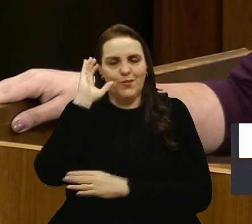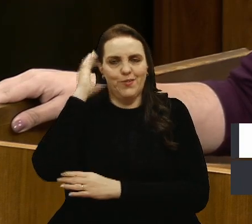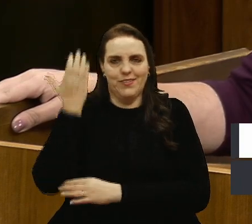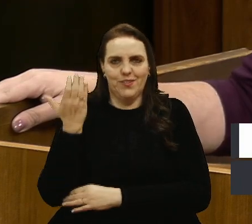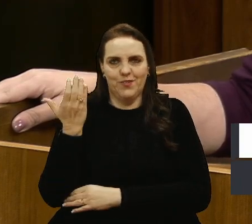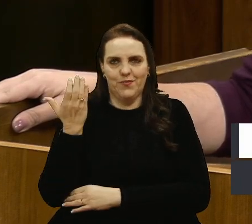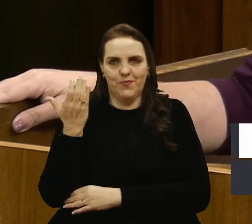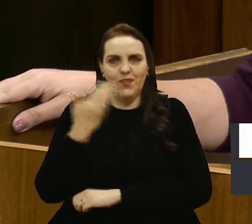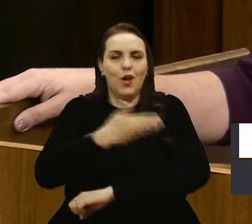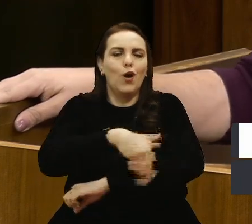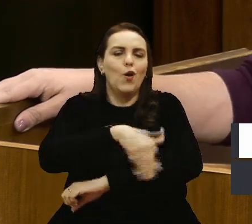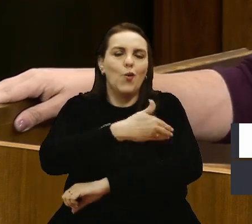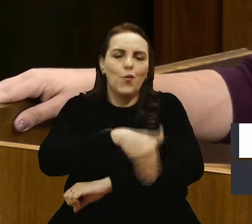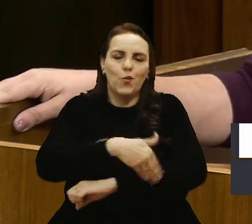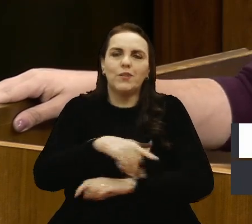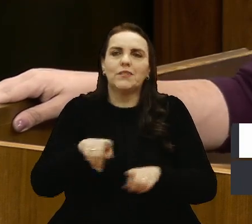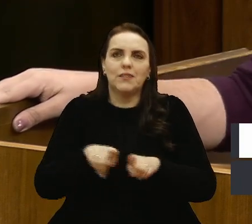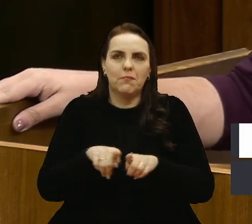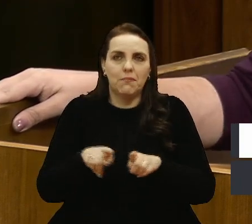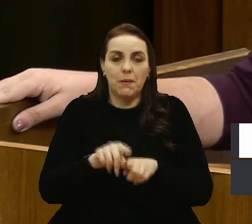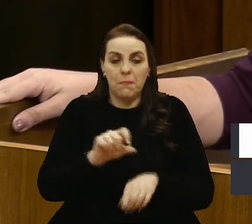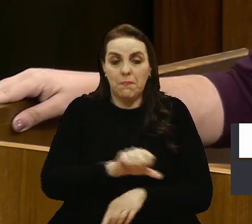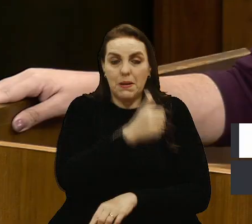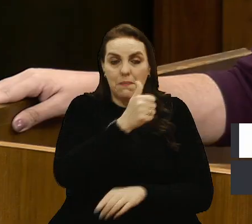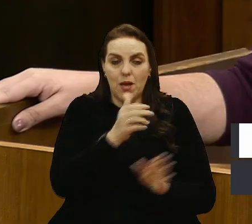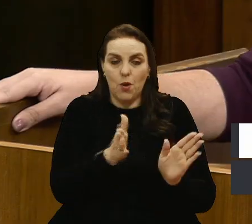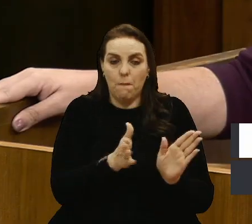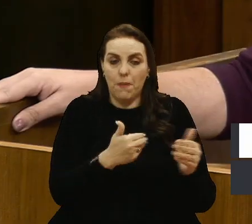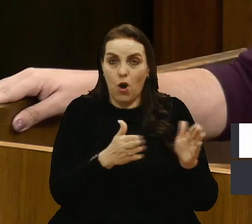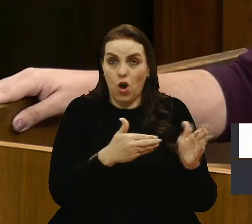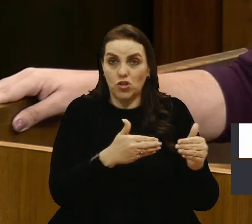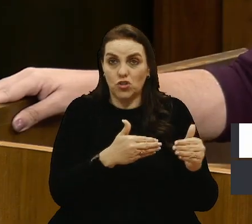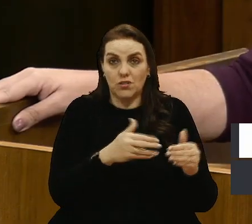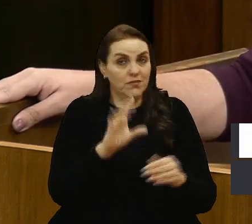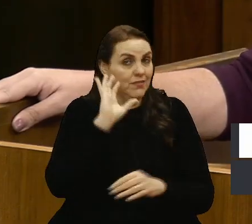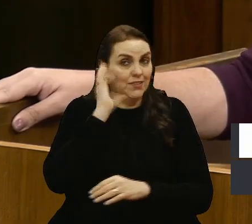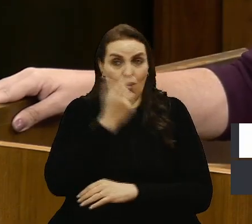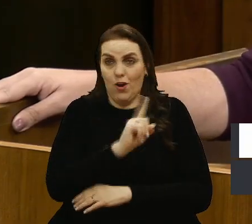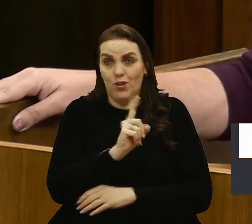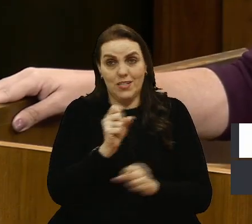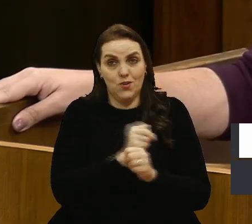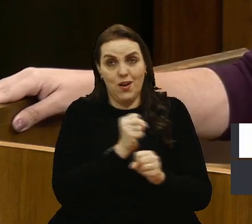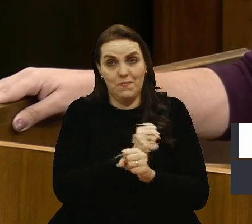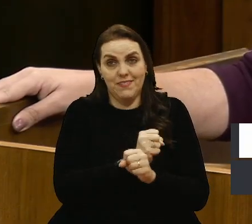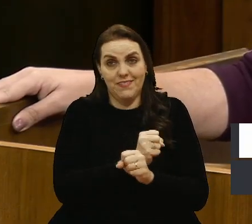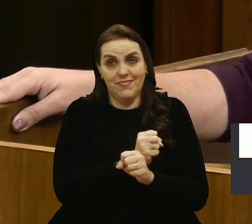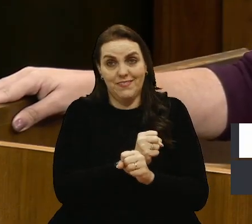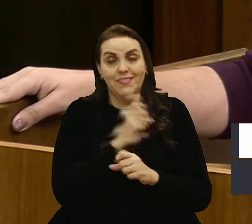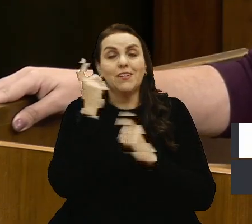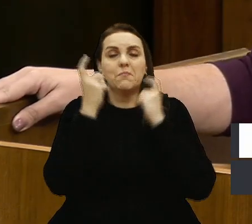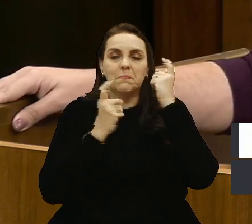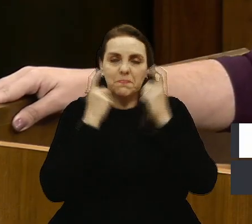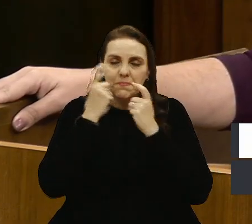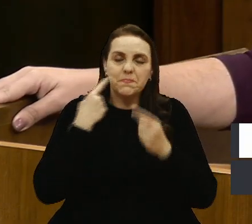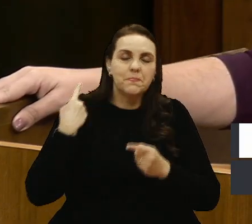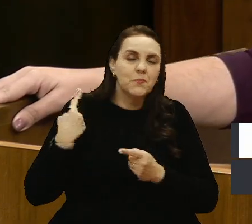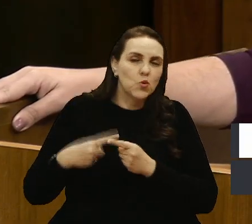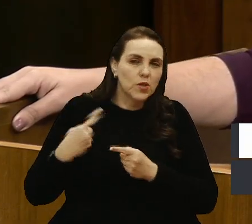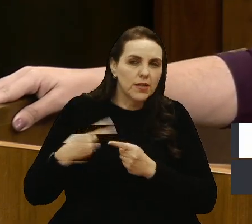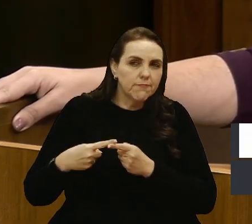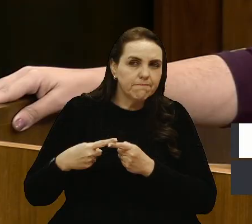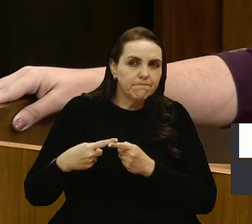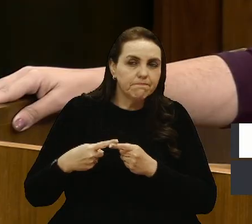todas as ruas, mesmo que estivessem no primeiro pacote, uma parte, elas não aconteceram. E isso nos preocupa por quê? Porque essas